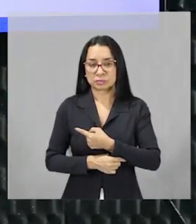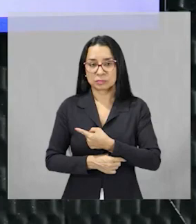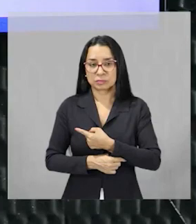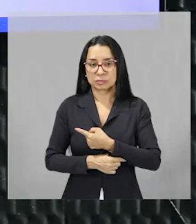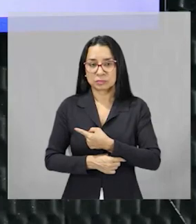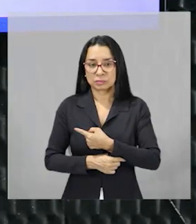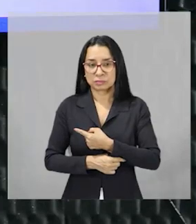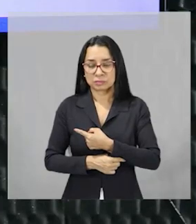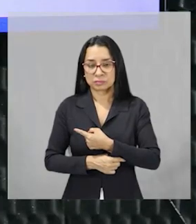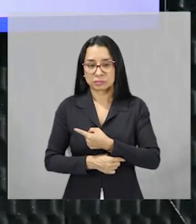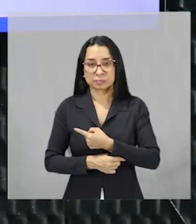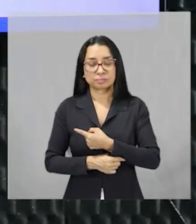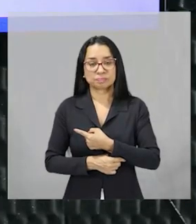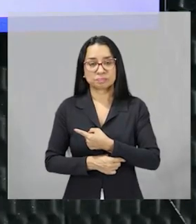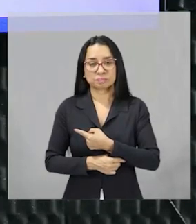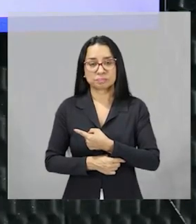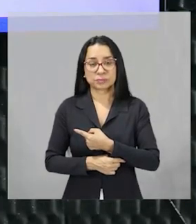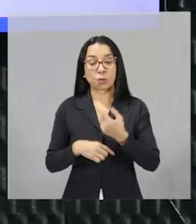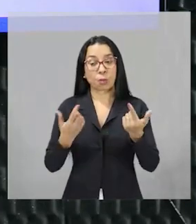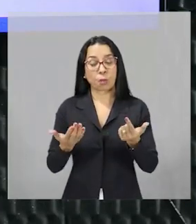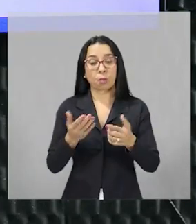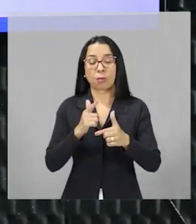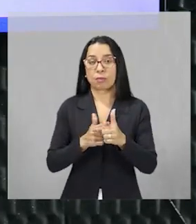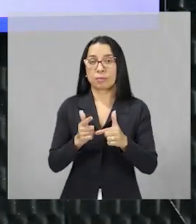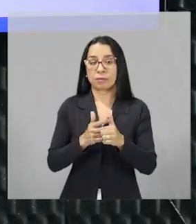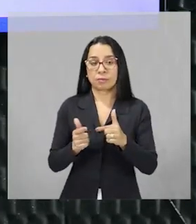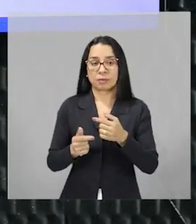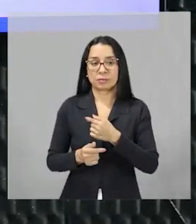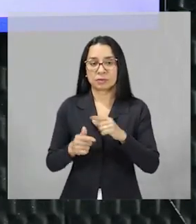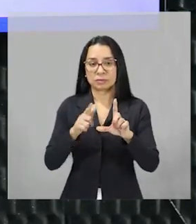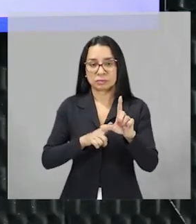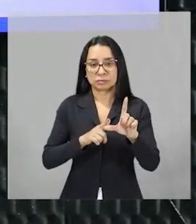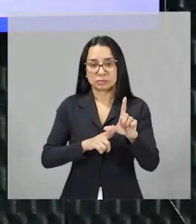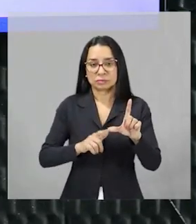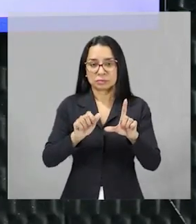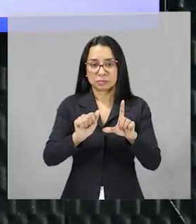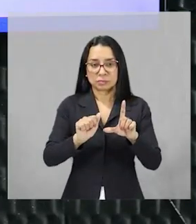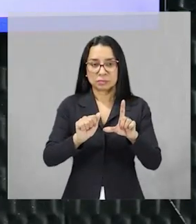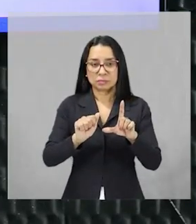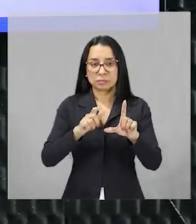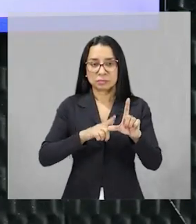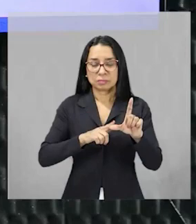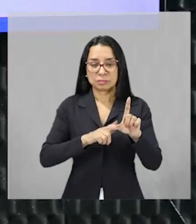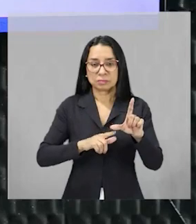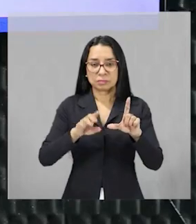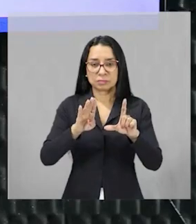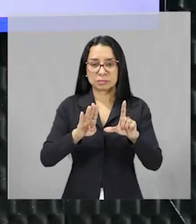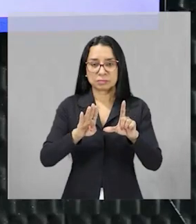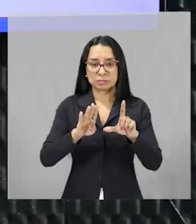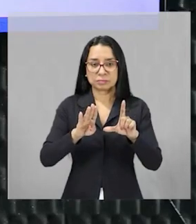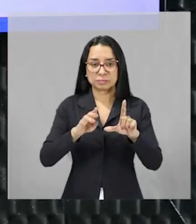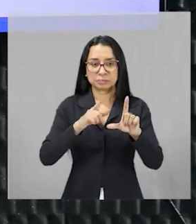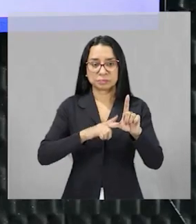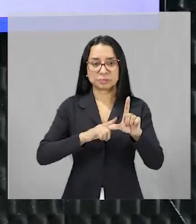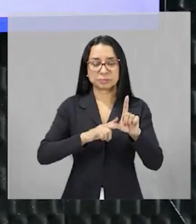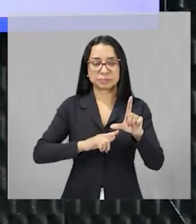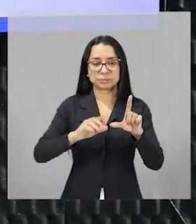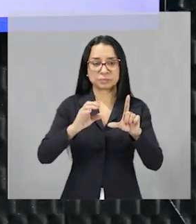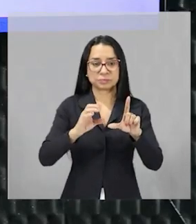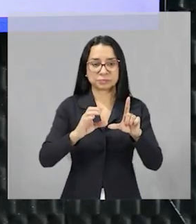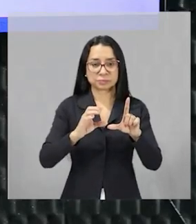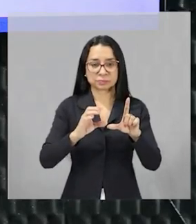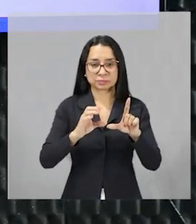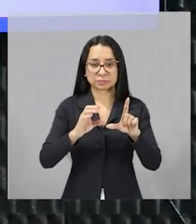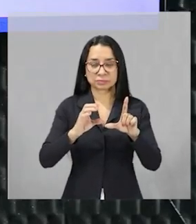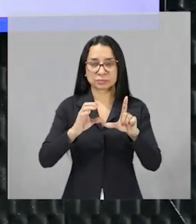onde ocorre o processo de quê? Qual é essa problemática? É a formação de sistemas de parceria? É a homologação de reservas extrativistas? É